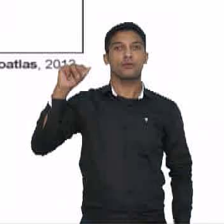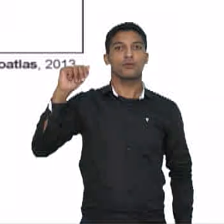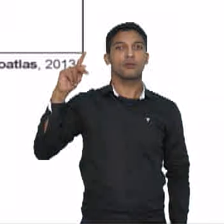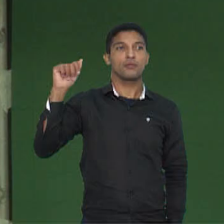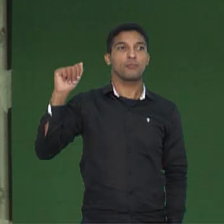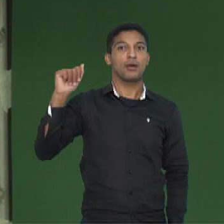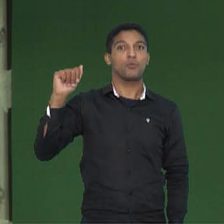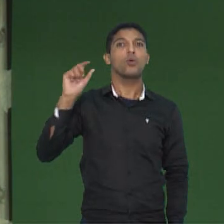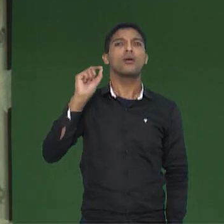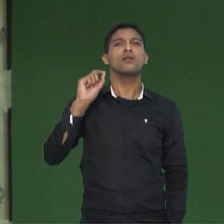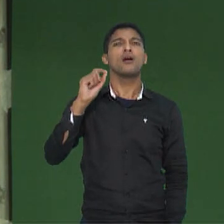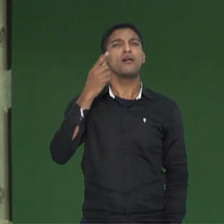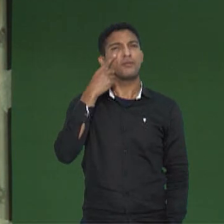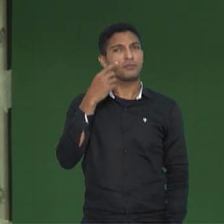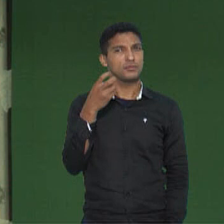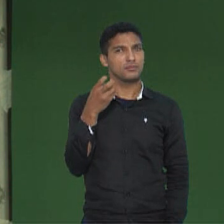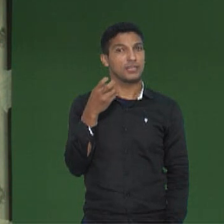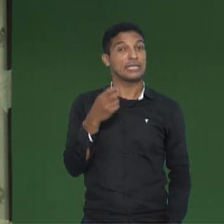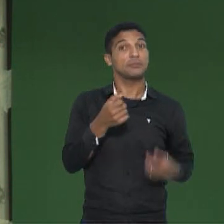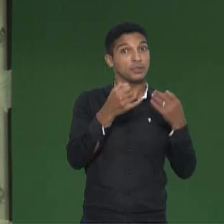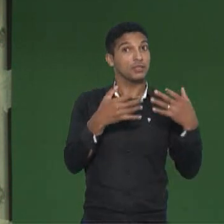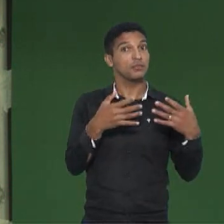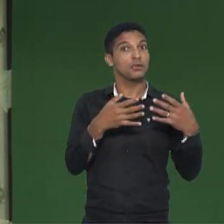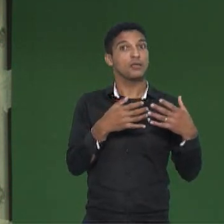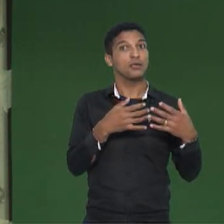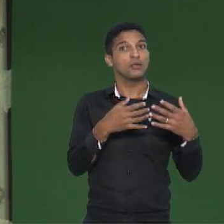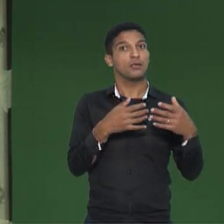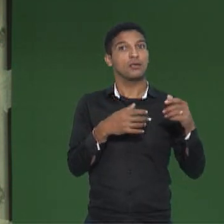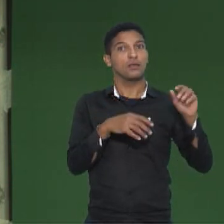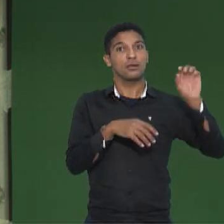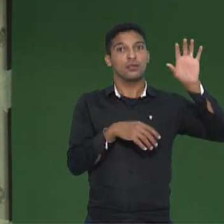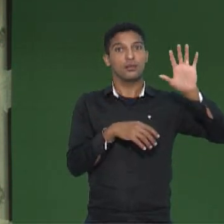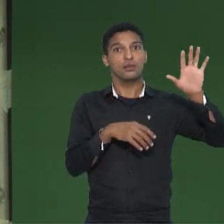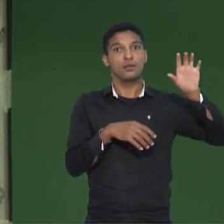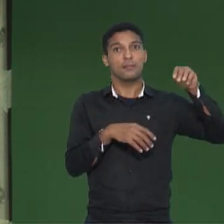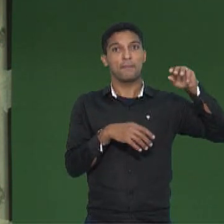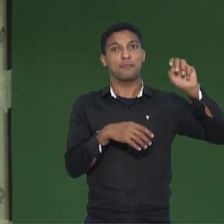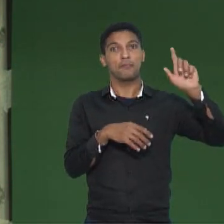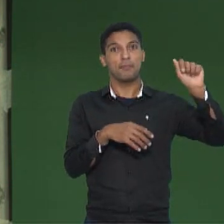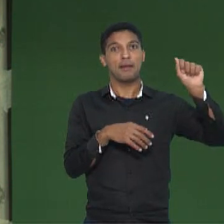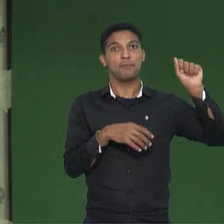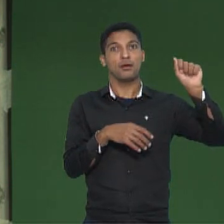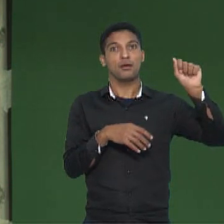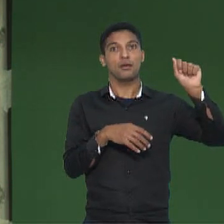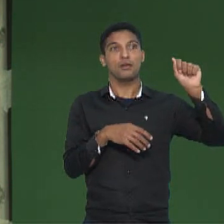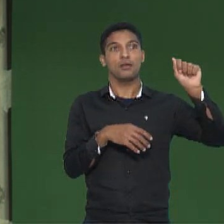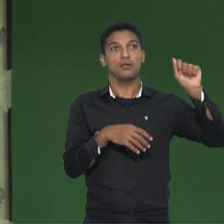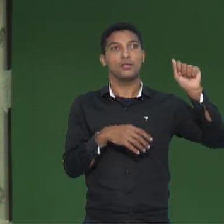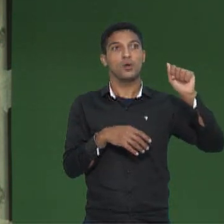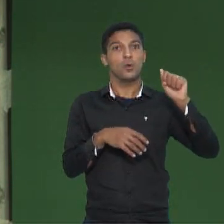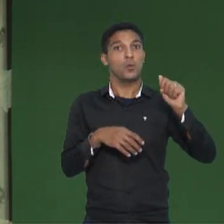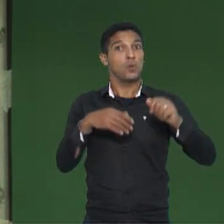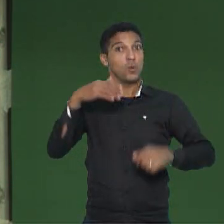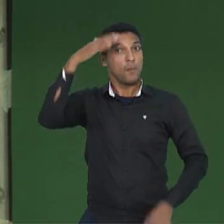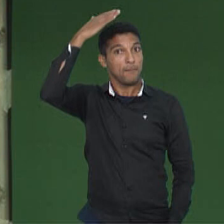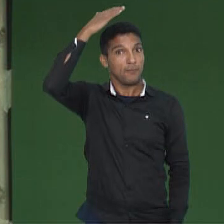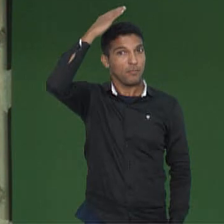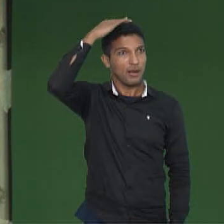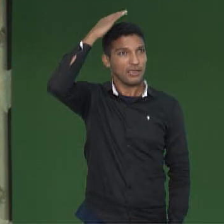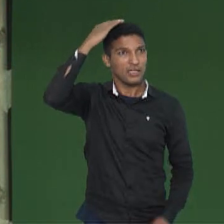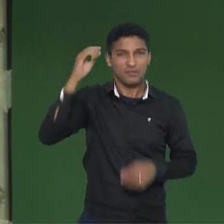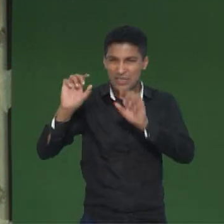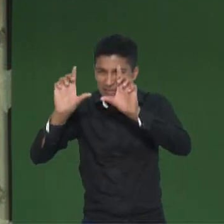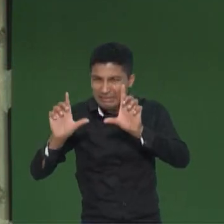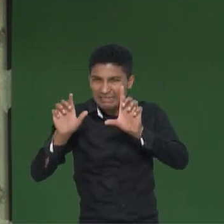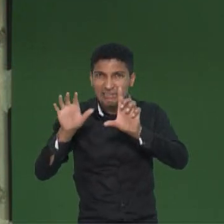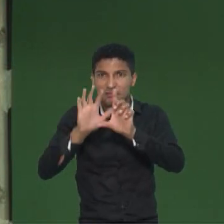no estado do Paraná, o agronegócio. Não são grandes propriedades, mas temos o agronegócio. Por meio das